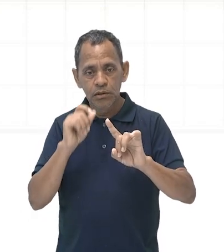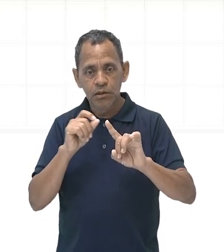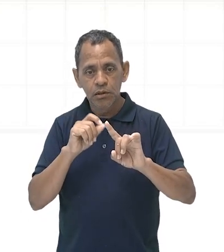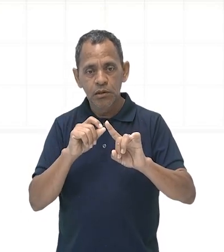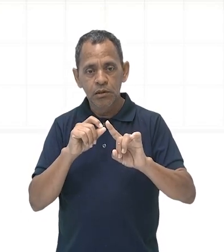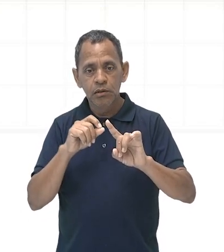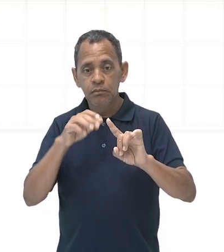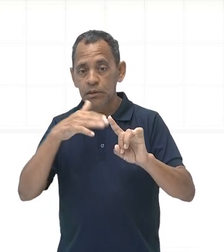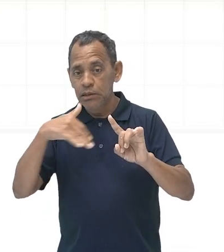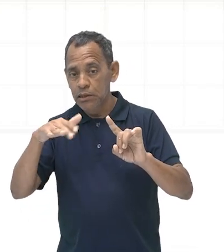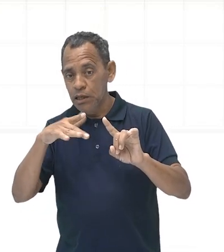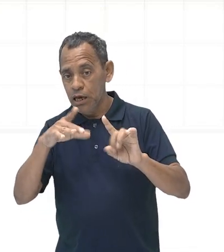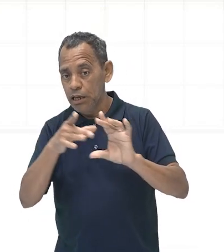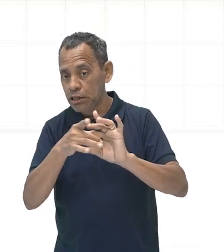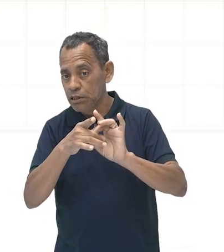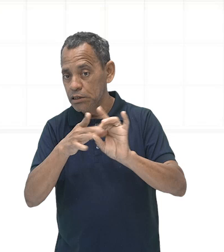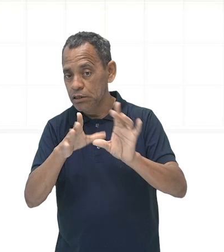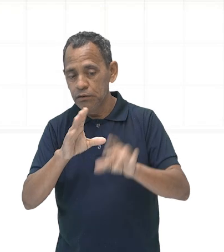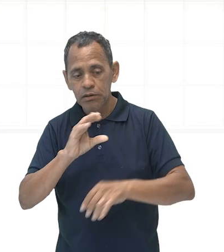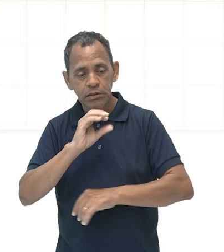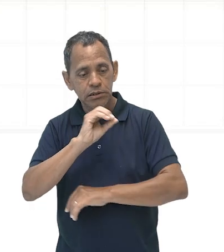espaço que ela tem, de